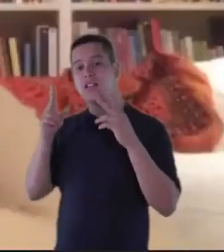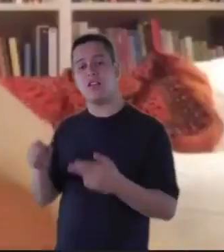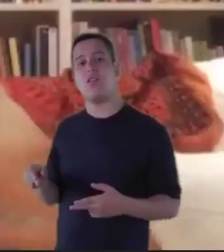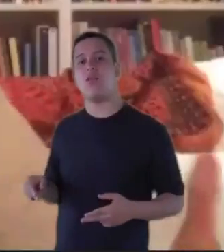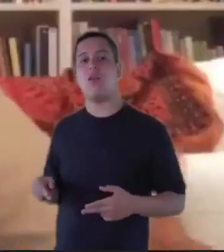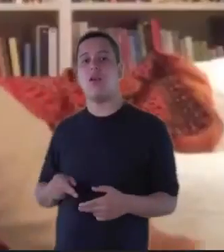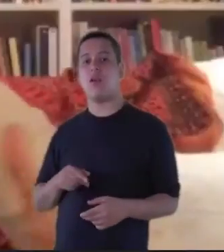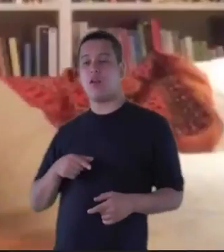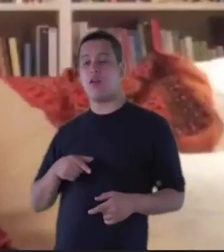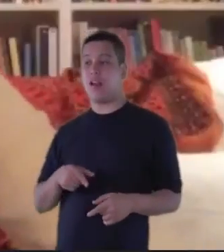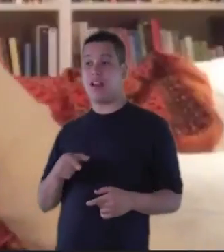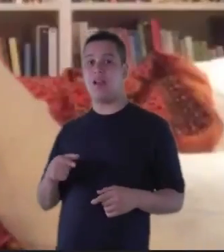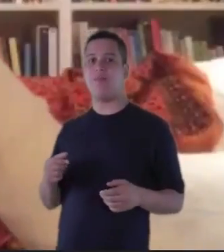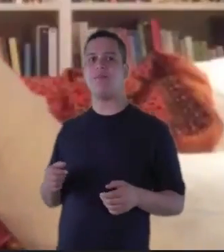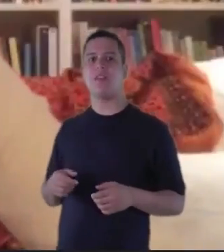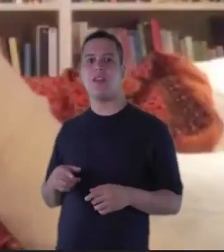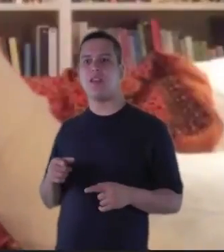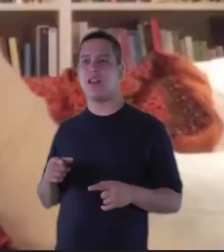estava vivendo.